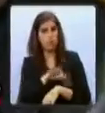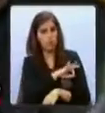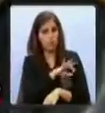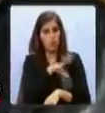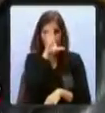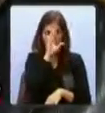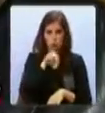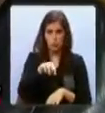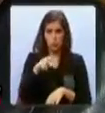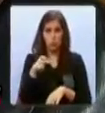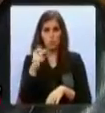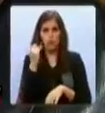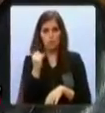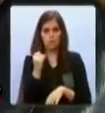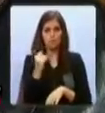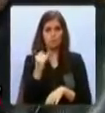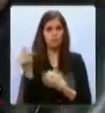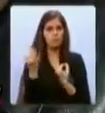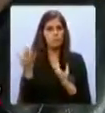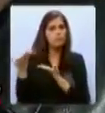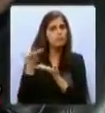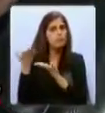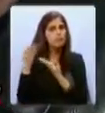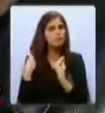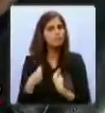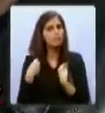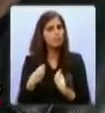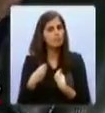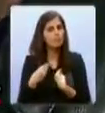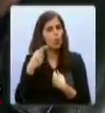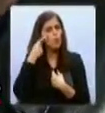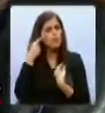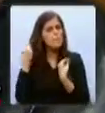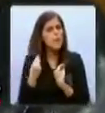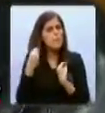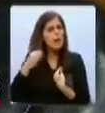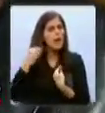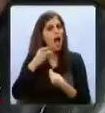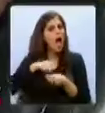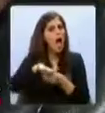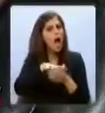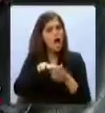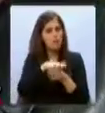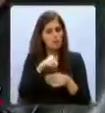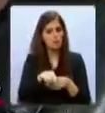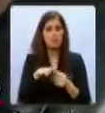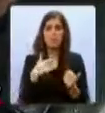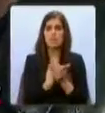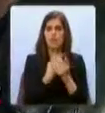Foi de facto uma relação muito profícua, era um profundo conhecedor do setor e isso constituía toda a